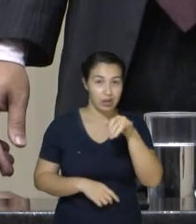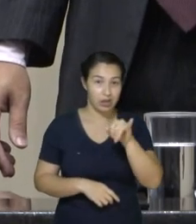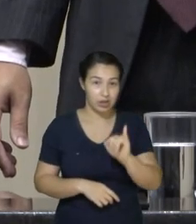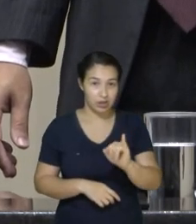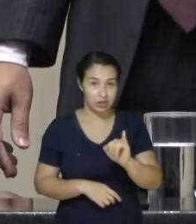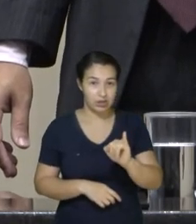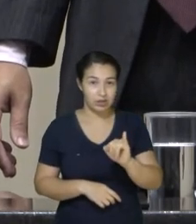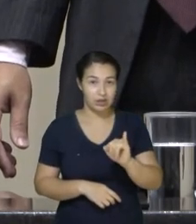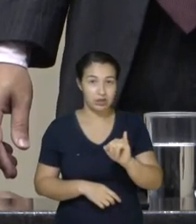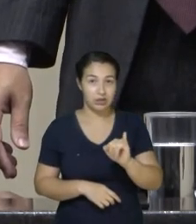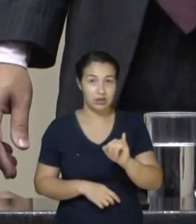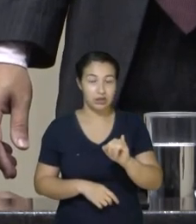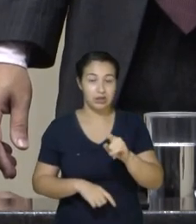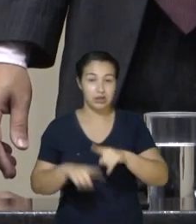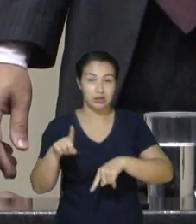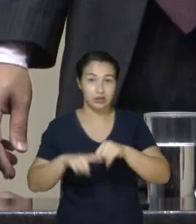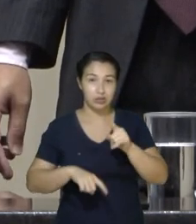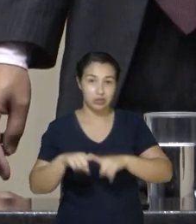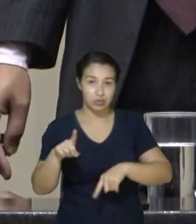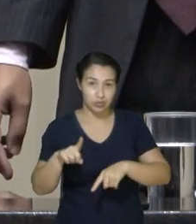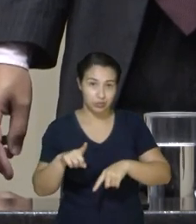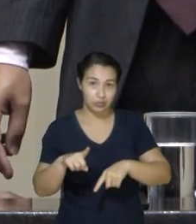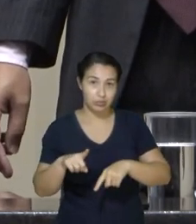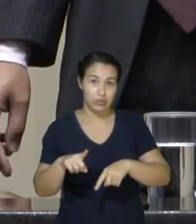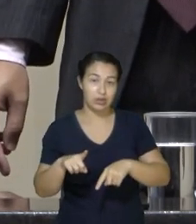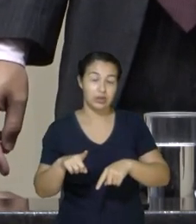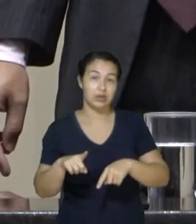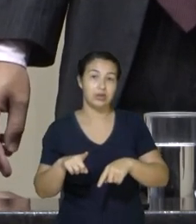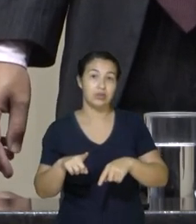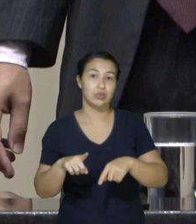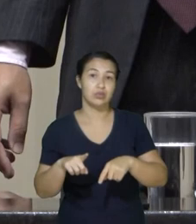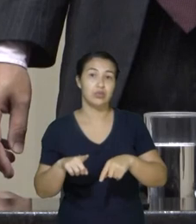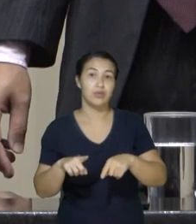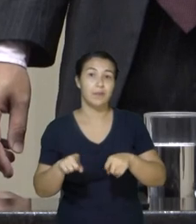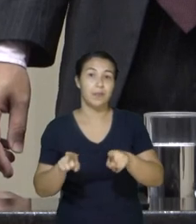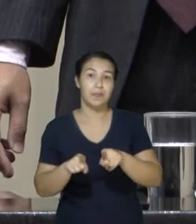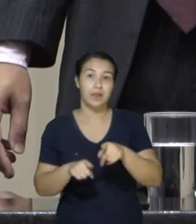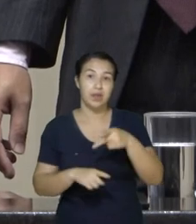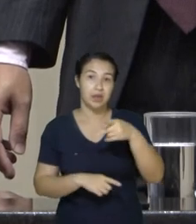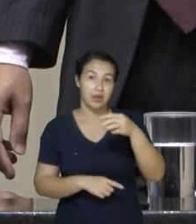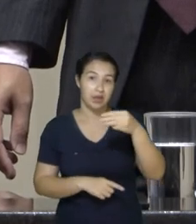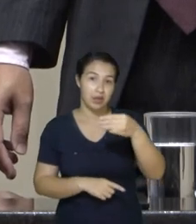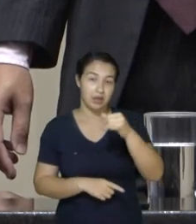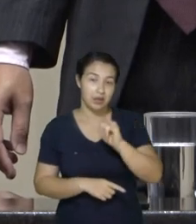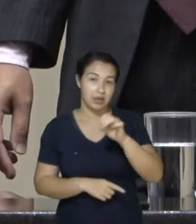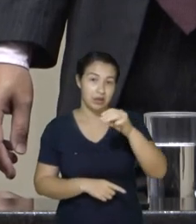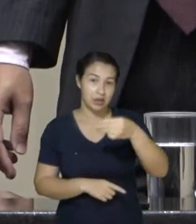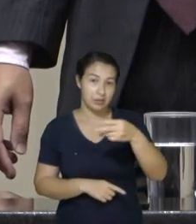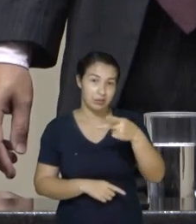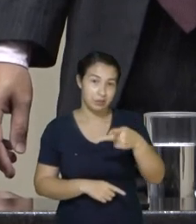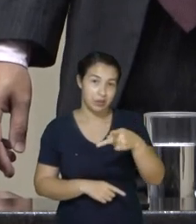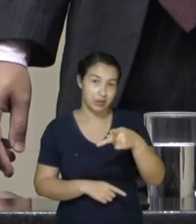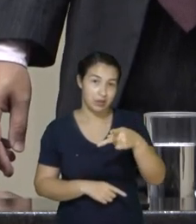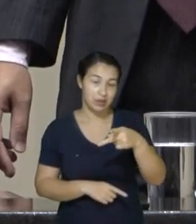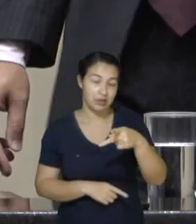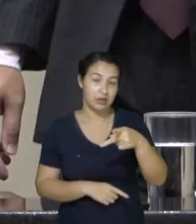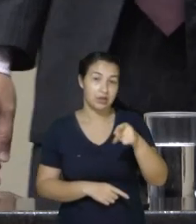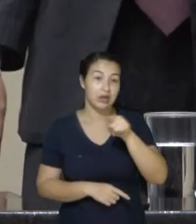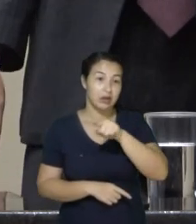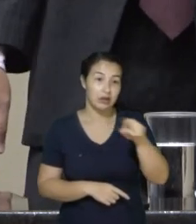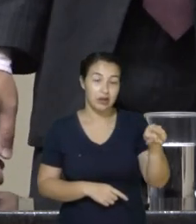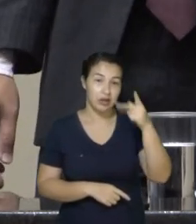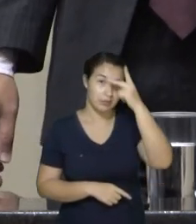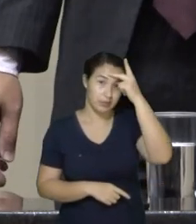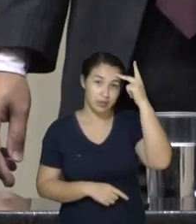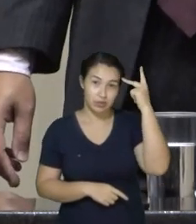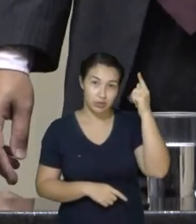e instrumentos de menor potencial ofensivo, IMPOS, pelos agentes de segurança